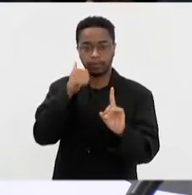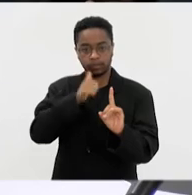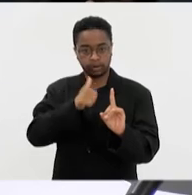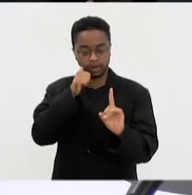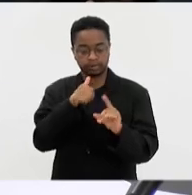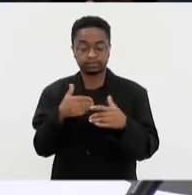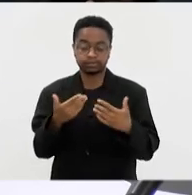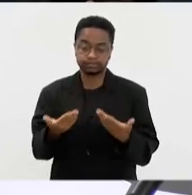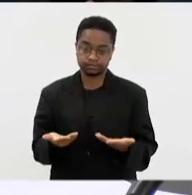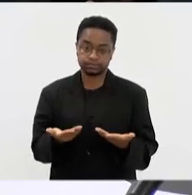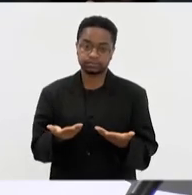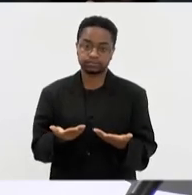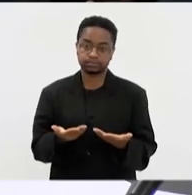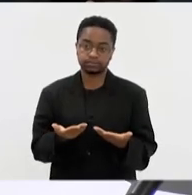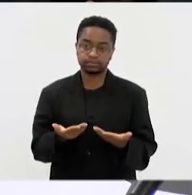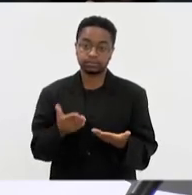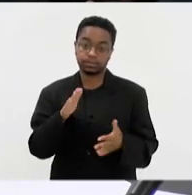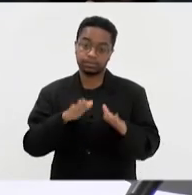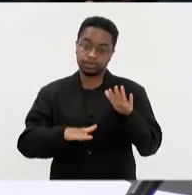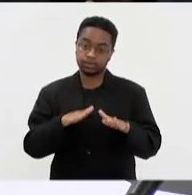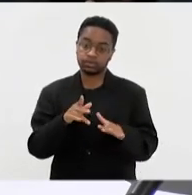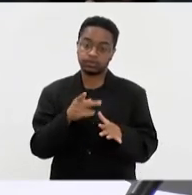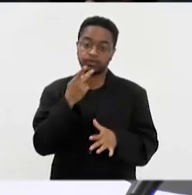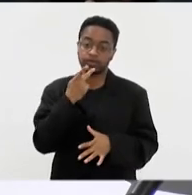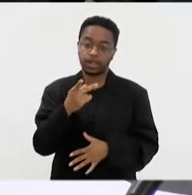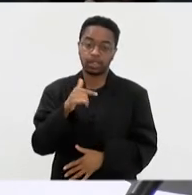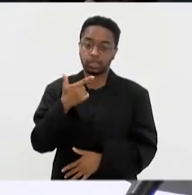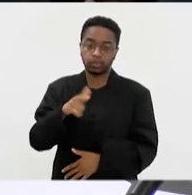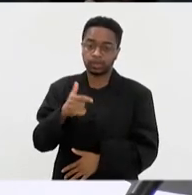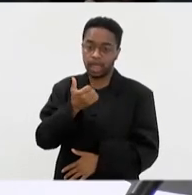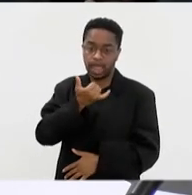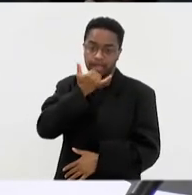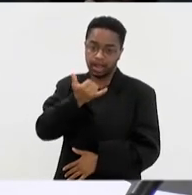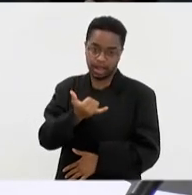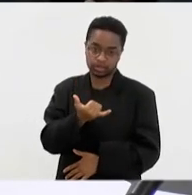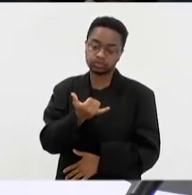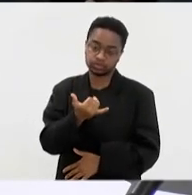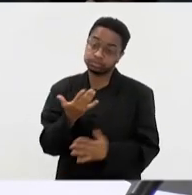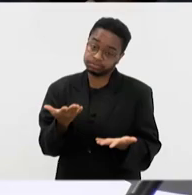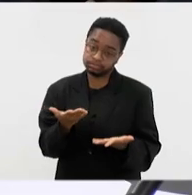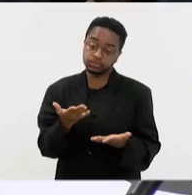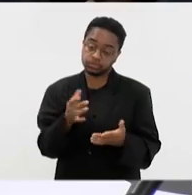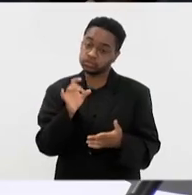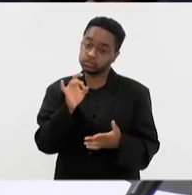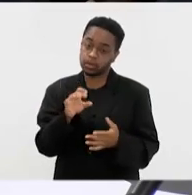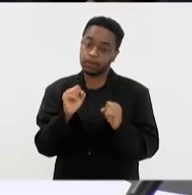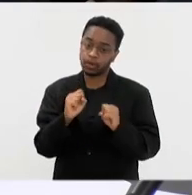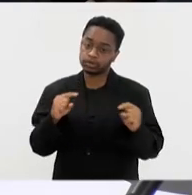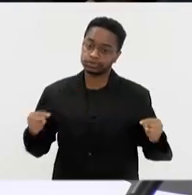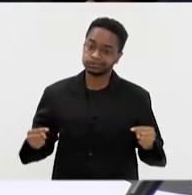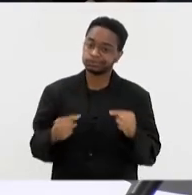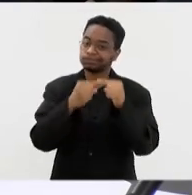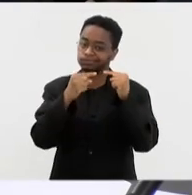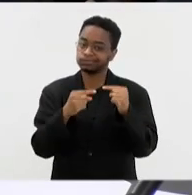que acaso não existe, isso só pode ser uma sincronicidade. Né?